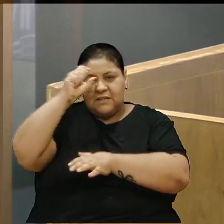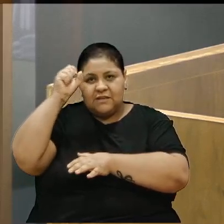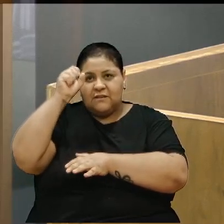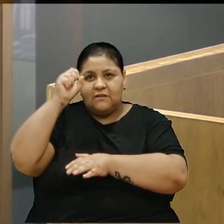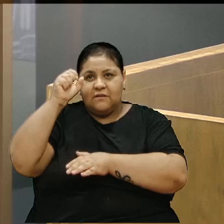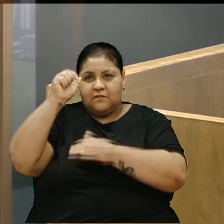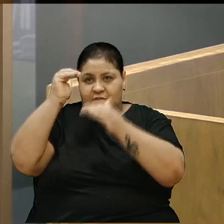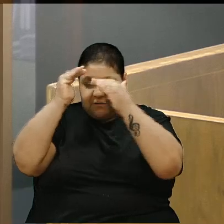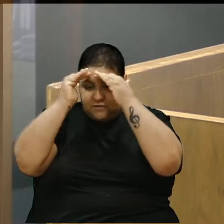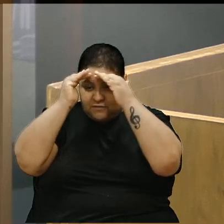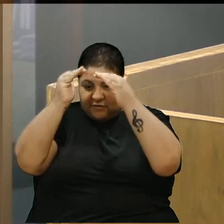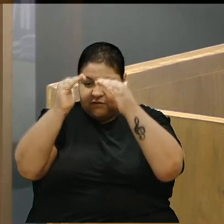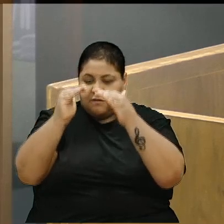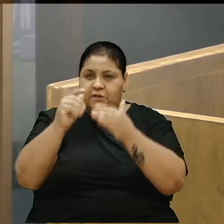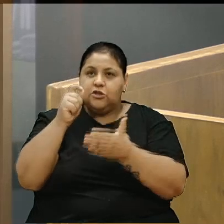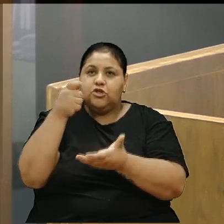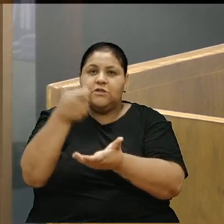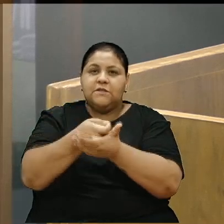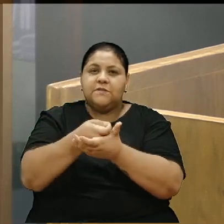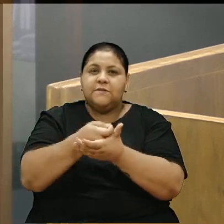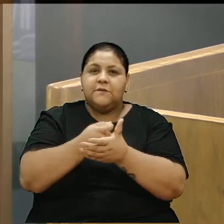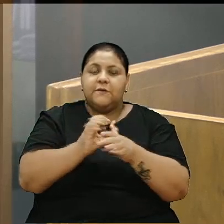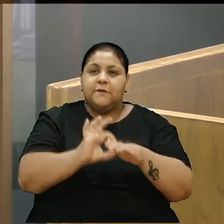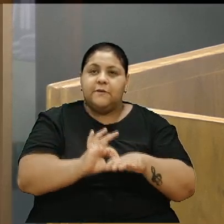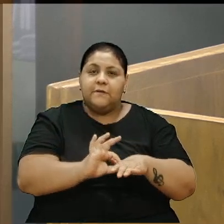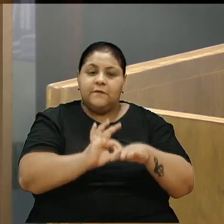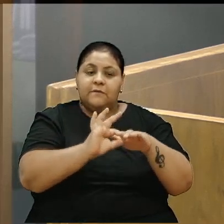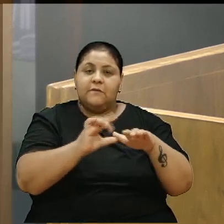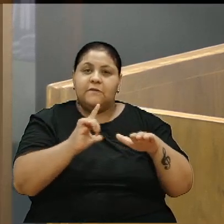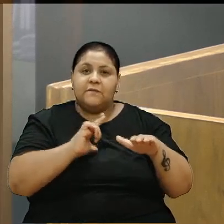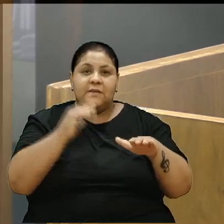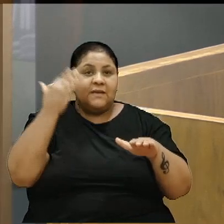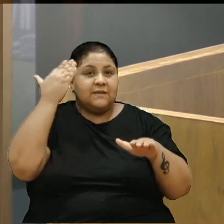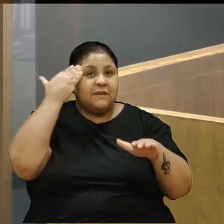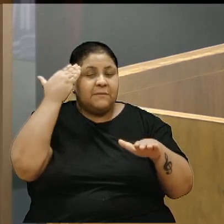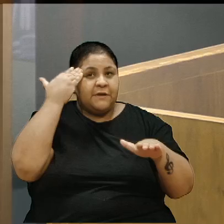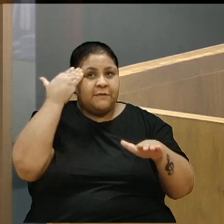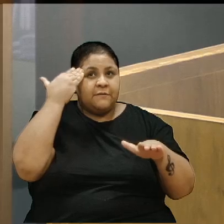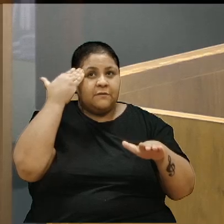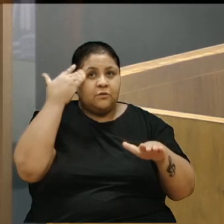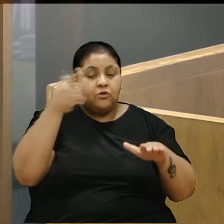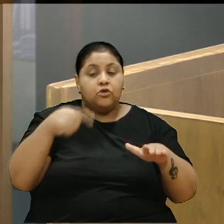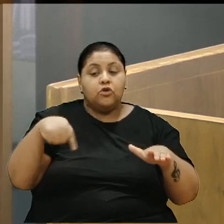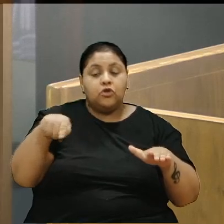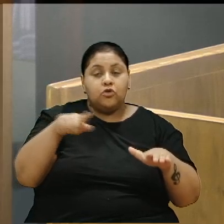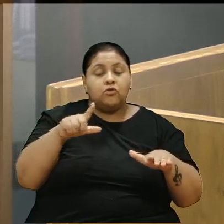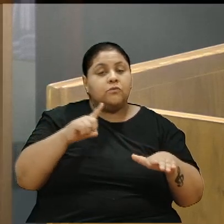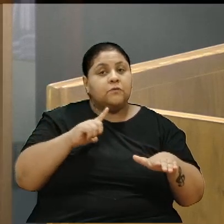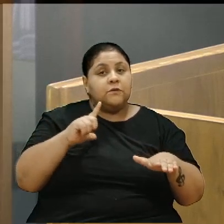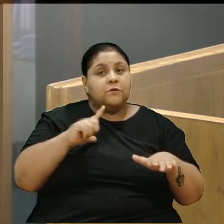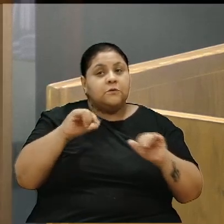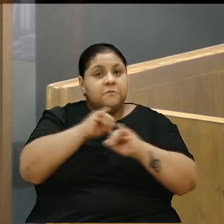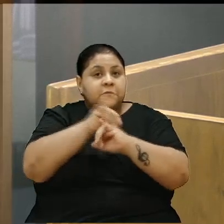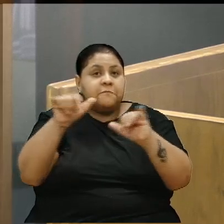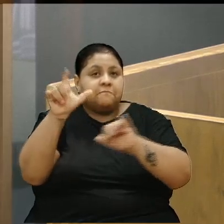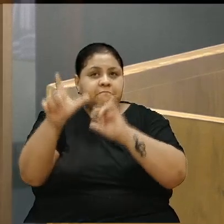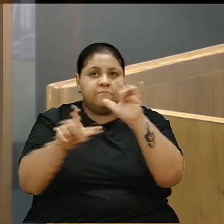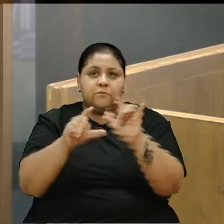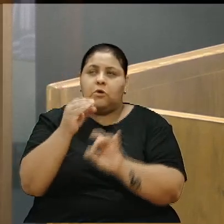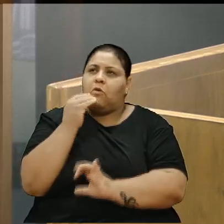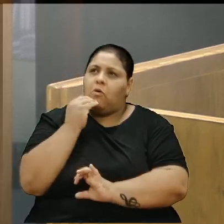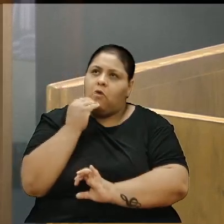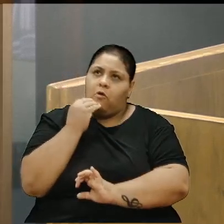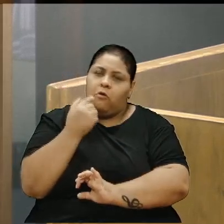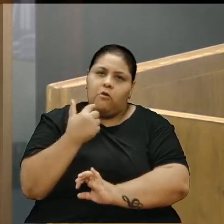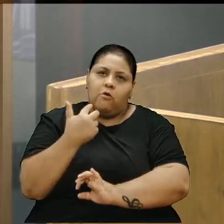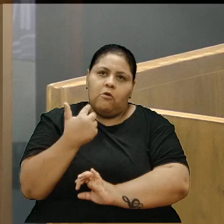cumpridor, muitas vezes, de ordem. Uma liderança, ela tem que saber disso. E nós temos que informar as pessoas. Óbvio que eu